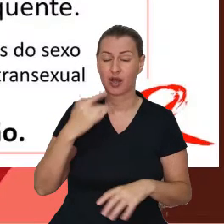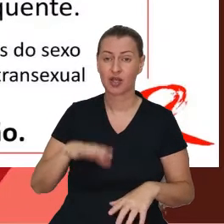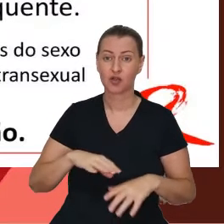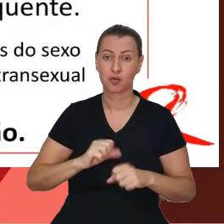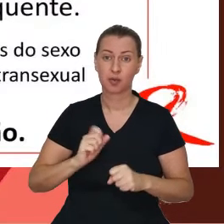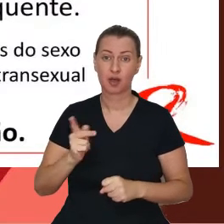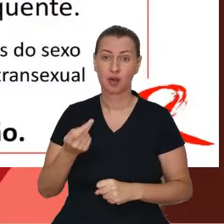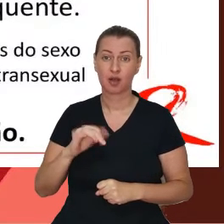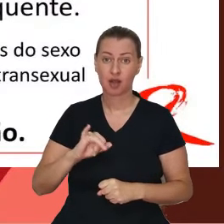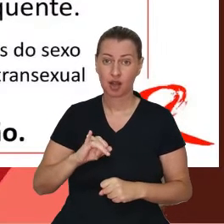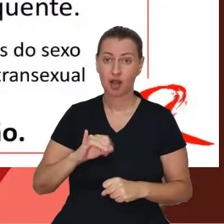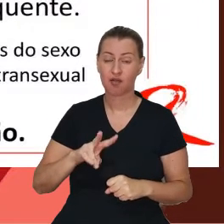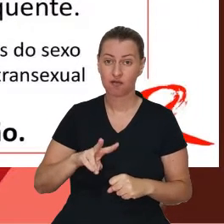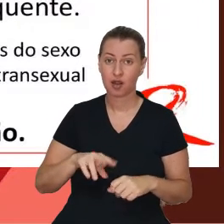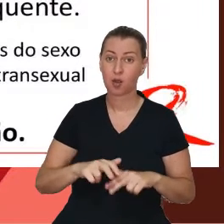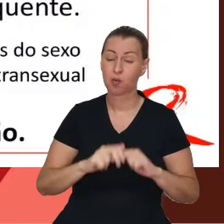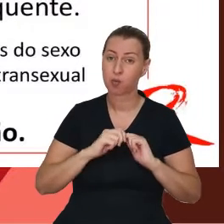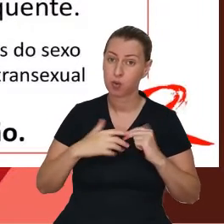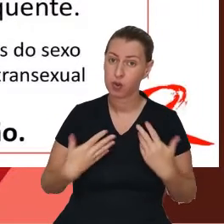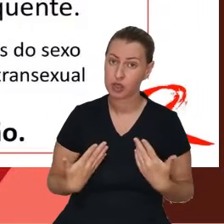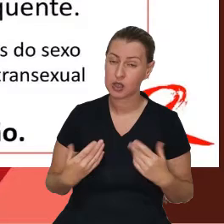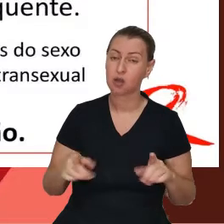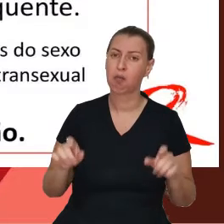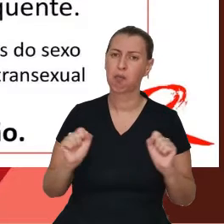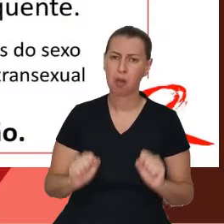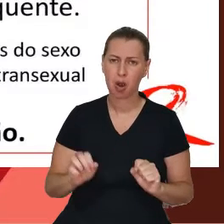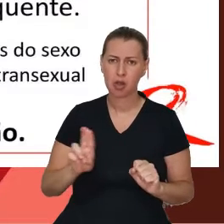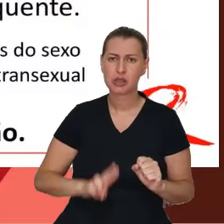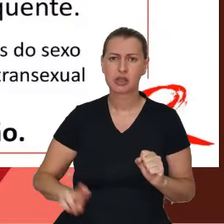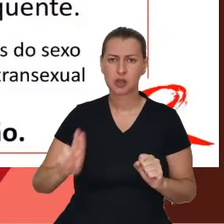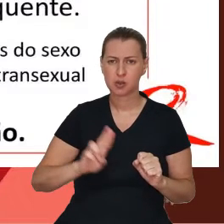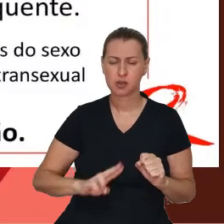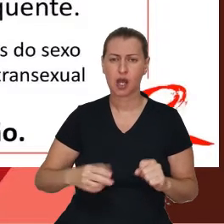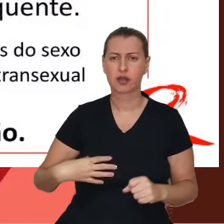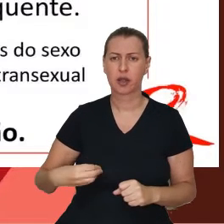infectar, e o fato dela ser compatível com a amamentação e gestação, então,